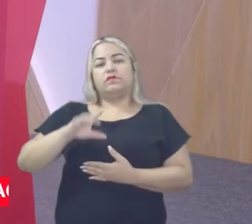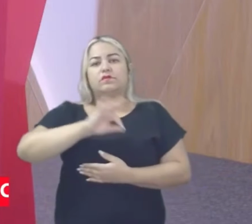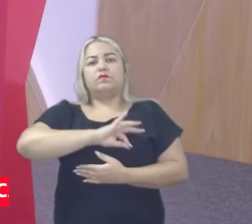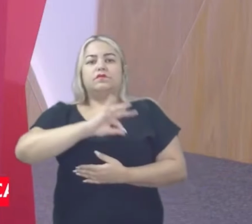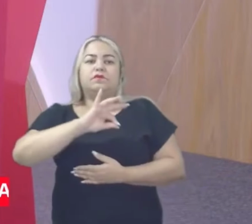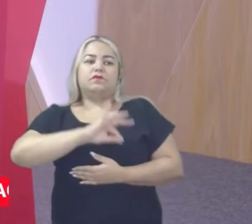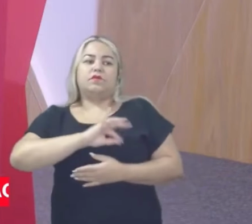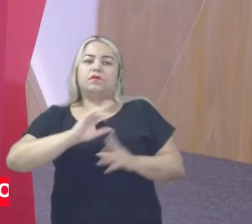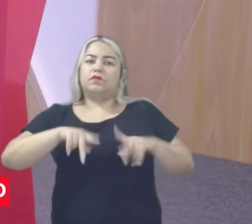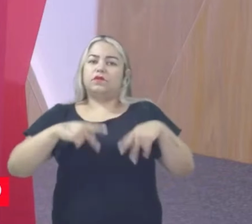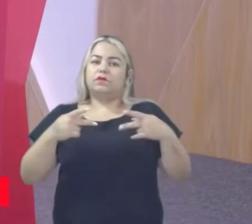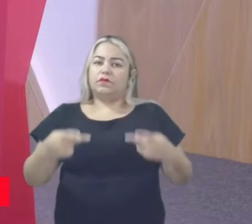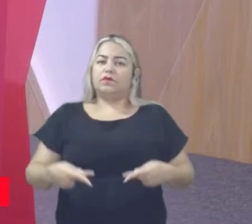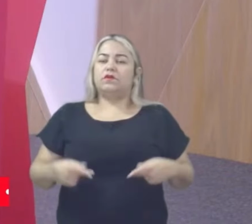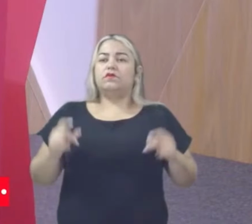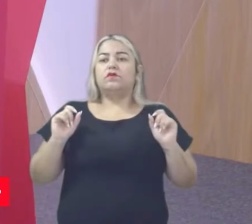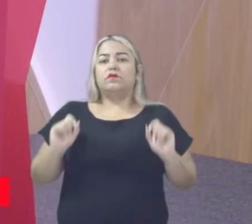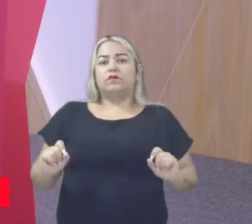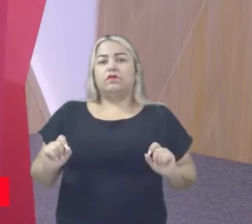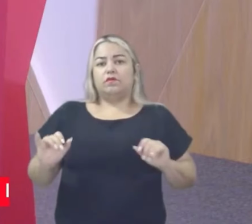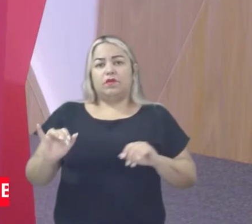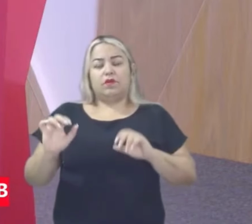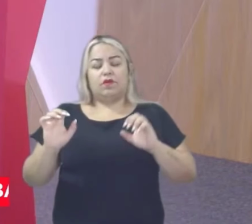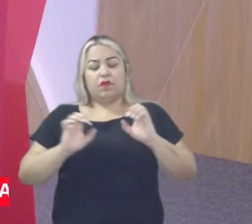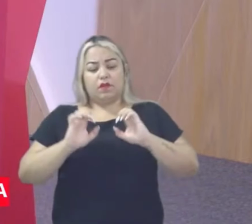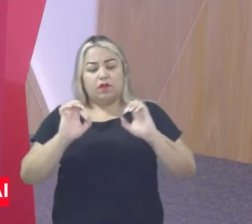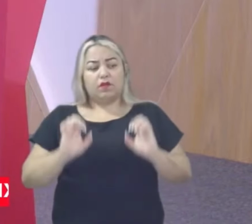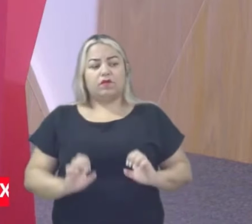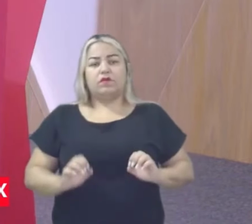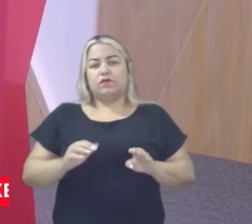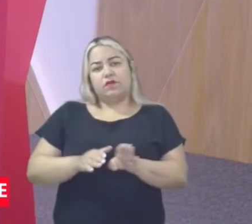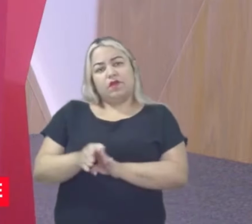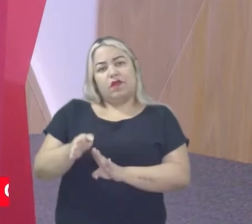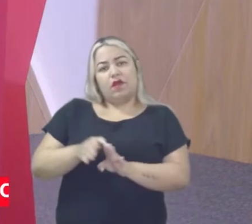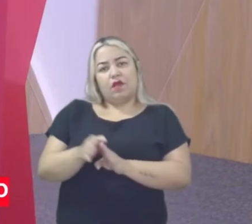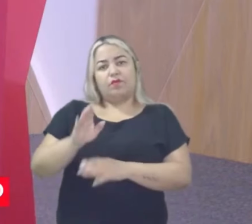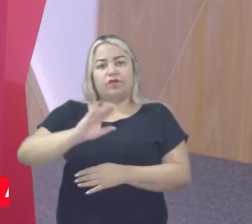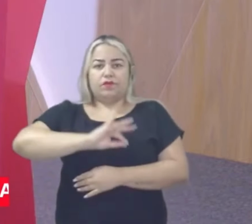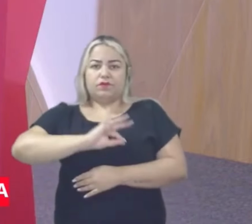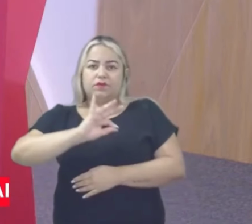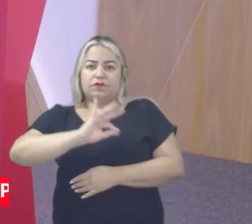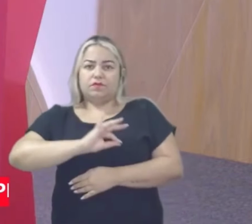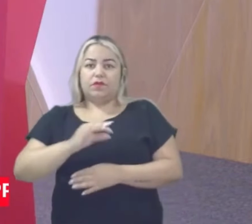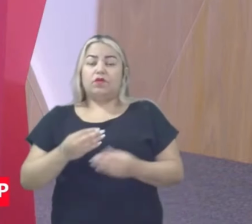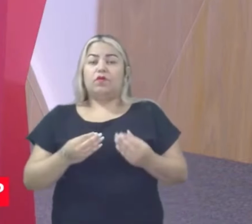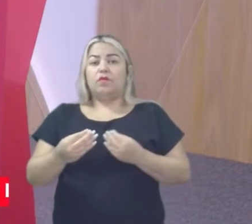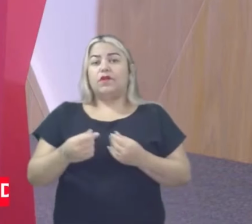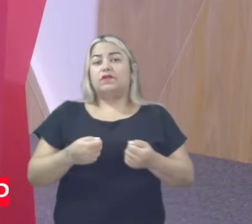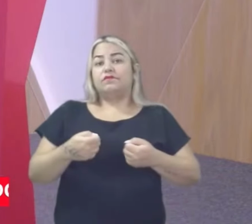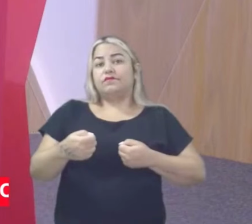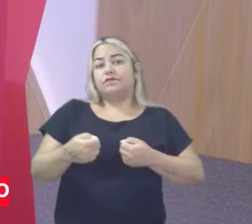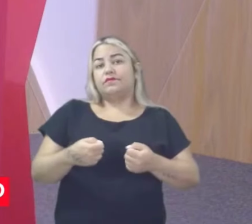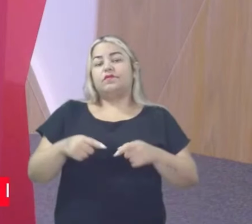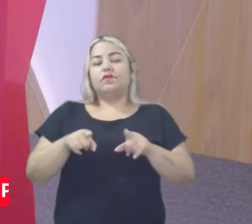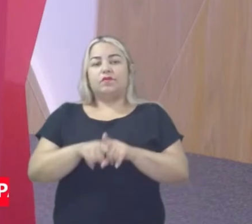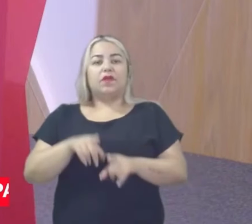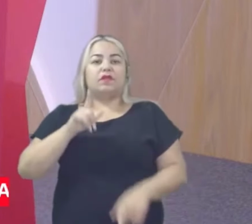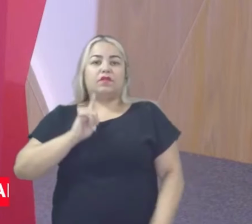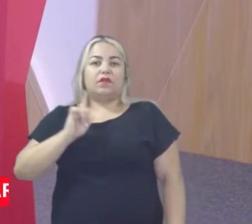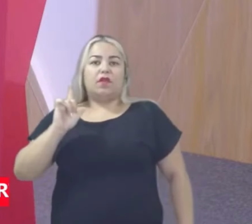humanos também, quanto a estrutura, a orientação da polícia e também como eles lidam com toda essa questão. A gente